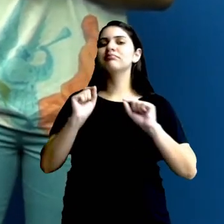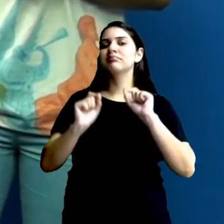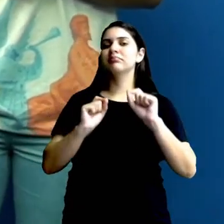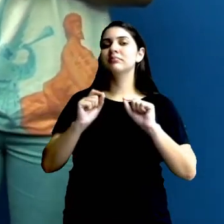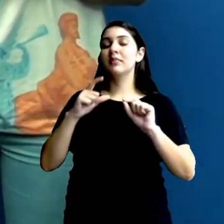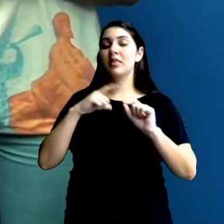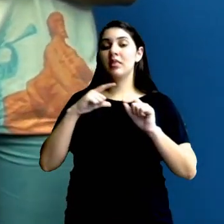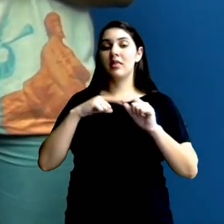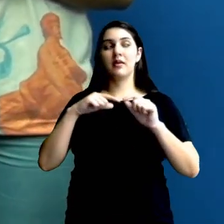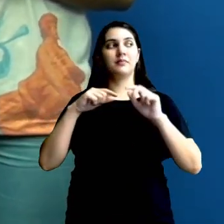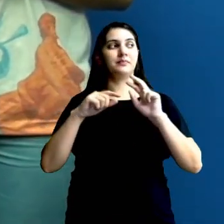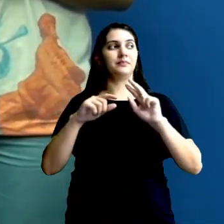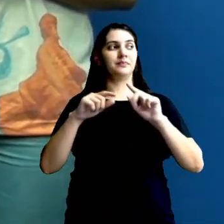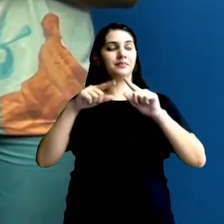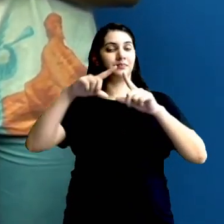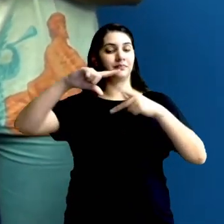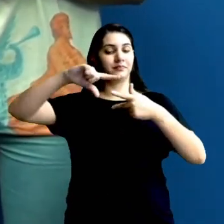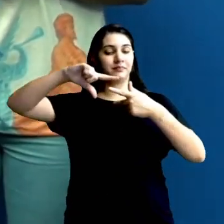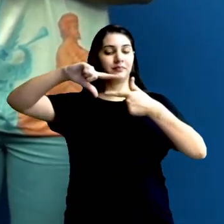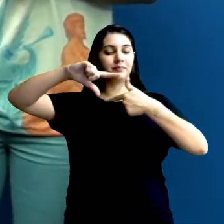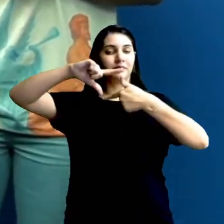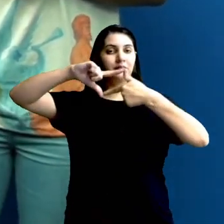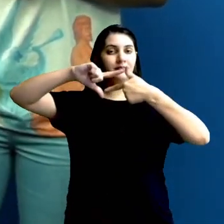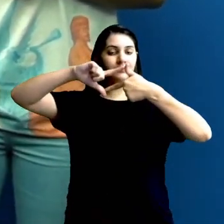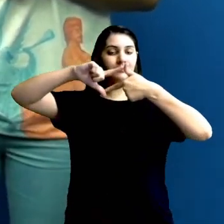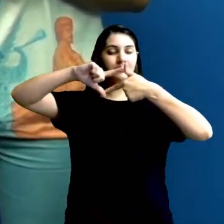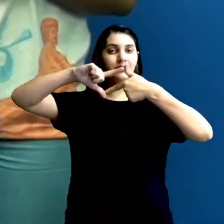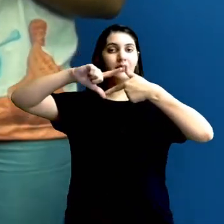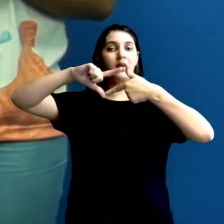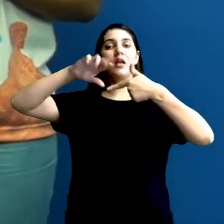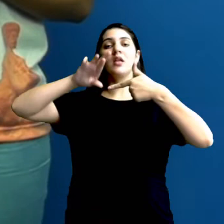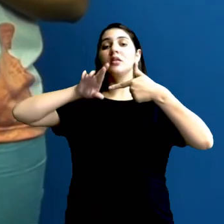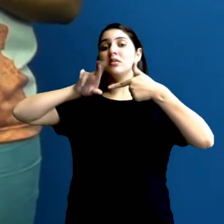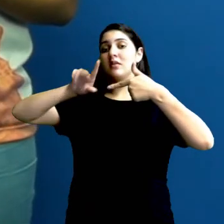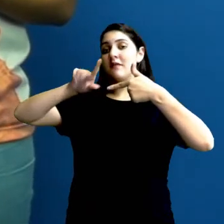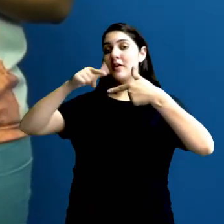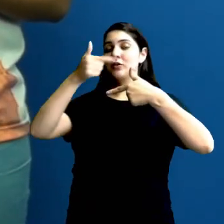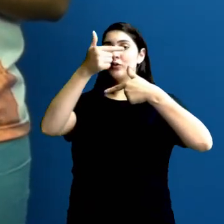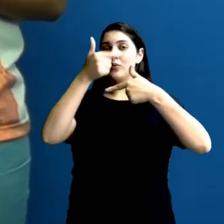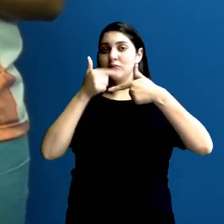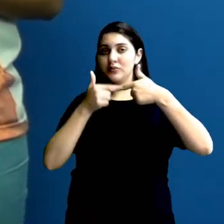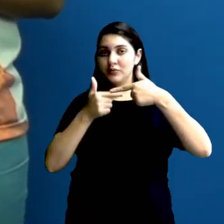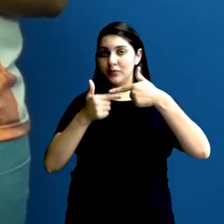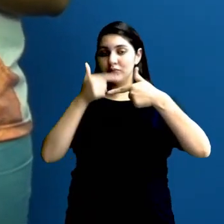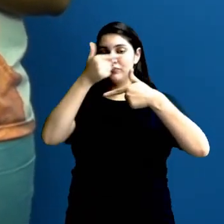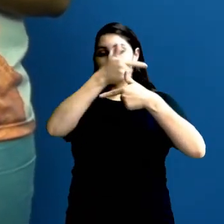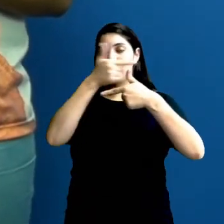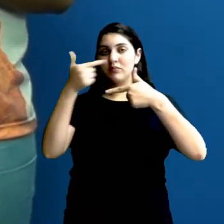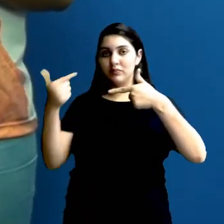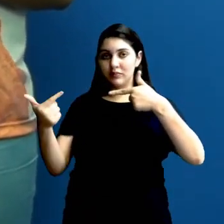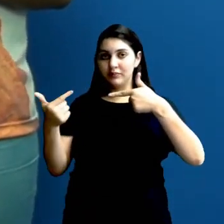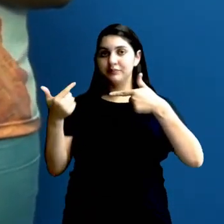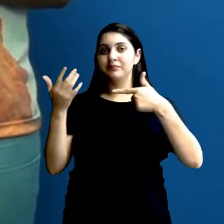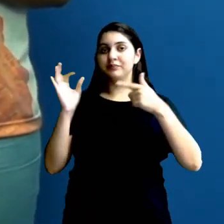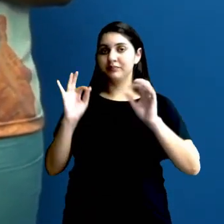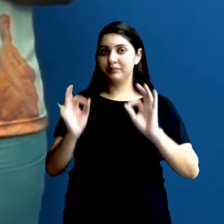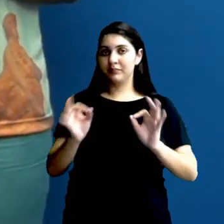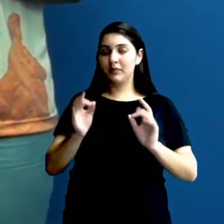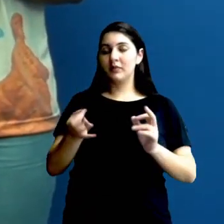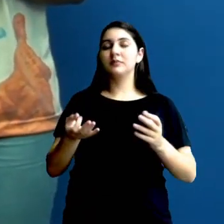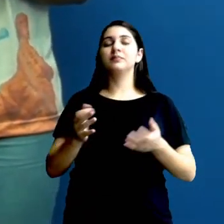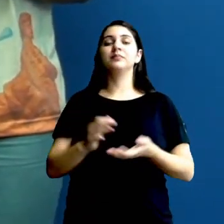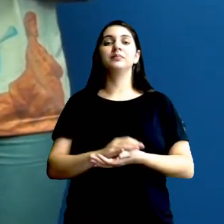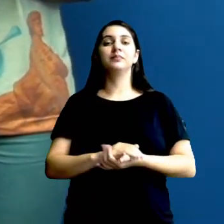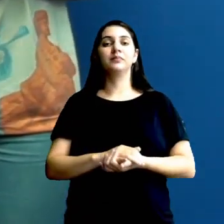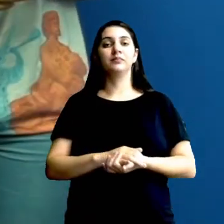tem lados opostos e iguais 2 a 2. Então, aqui, ó, lados opostos e